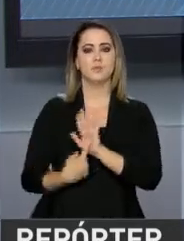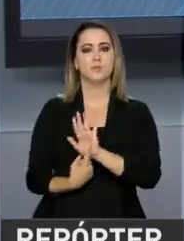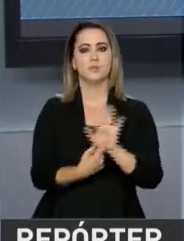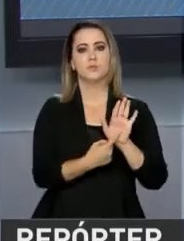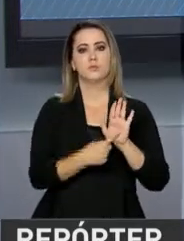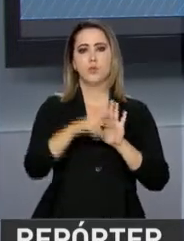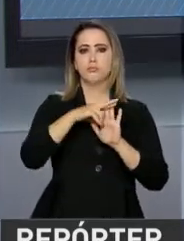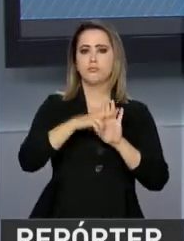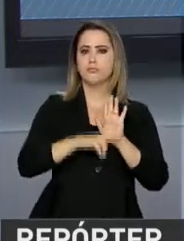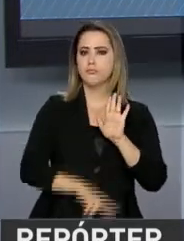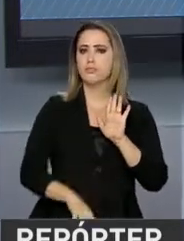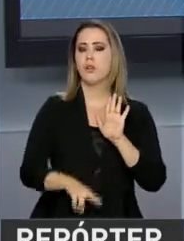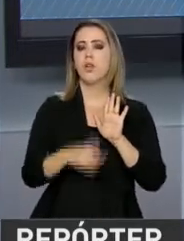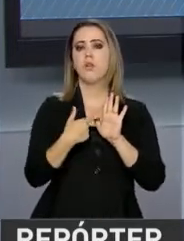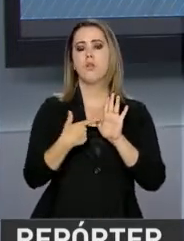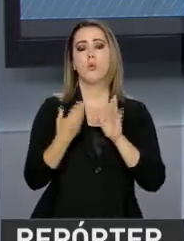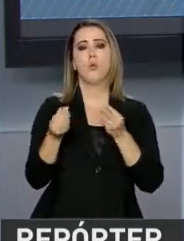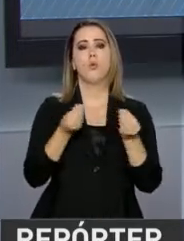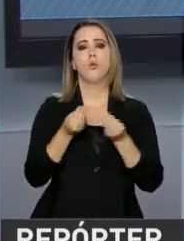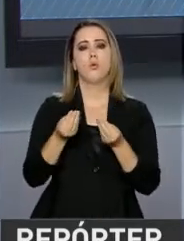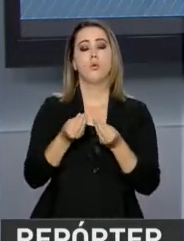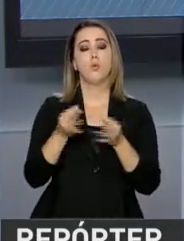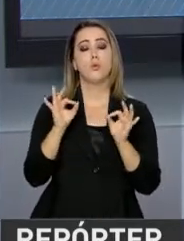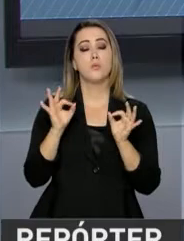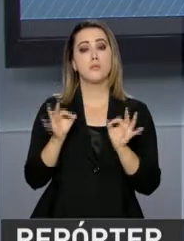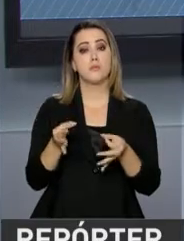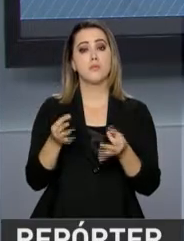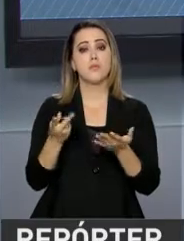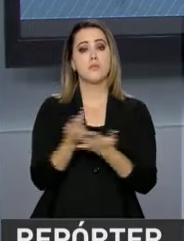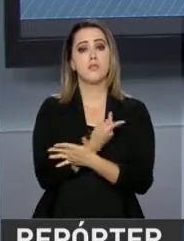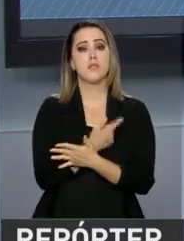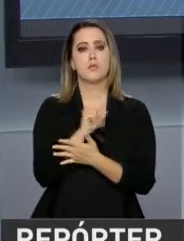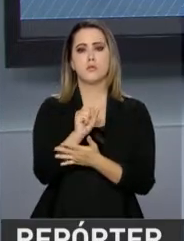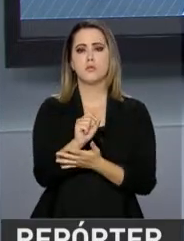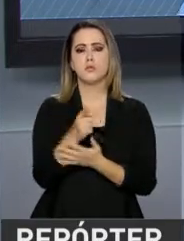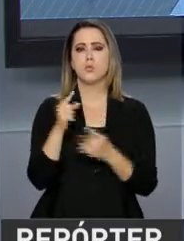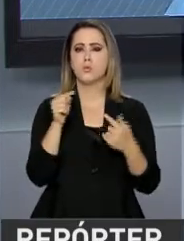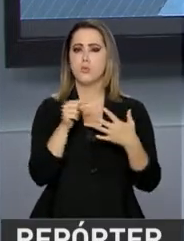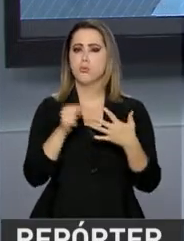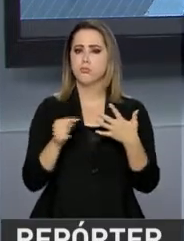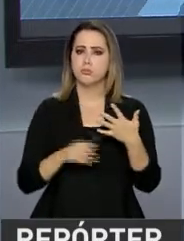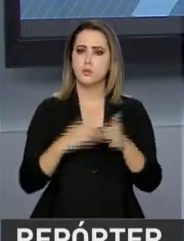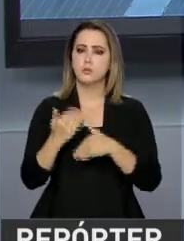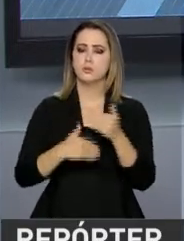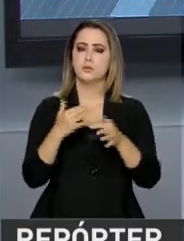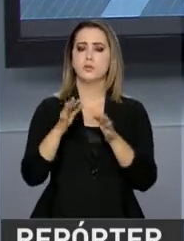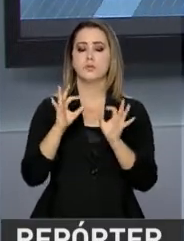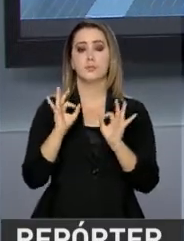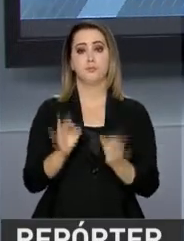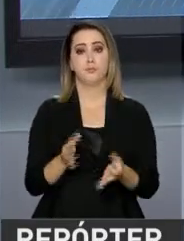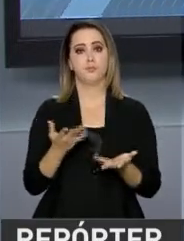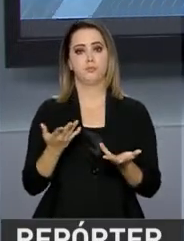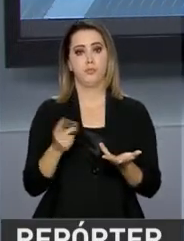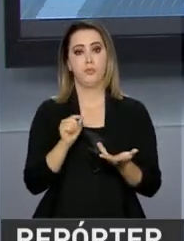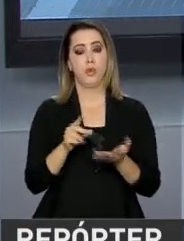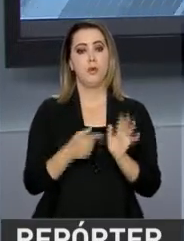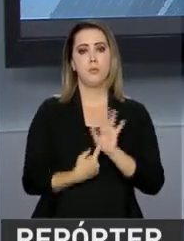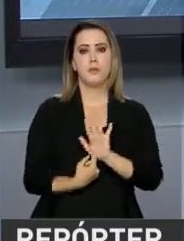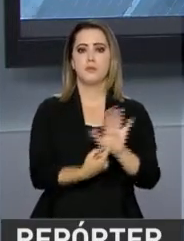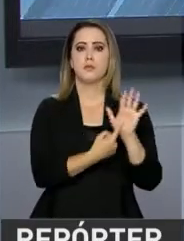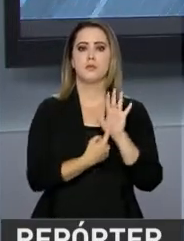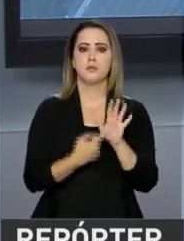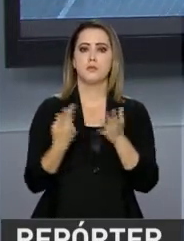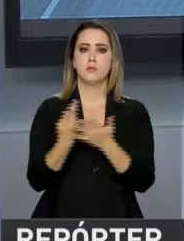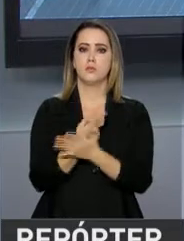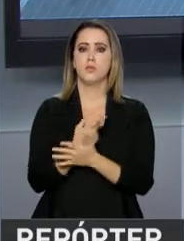apresentou um relatório sobre a adoção na prática os objetivos de desenvolvimento sustentável a apresentação foi durante